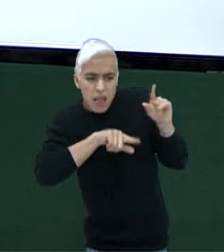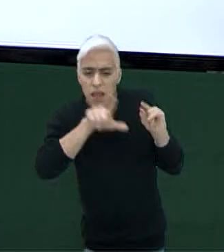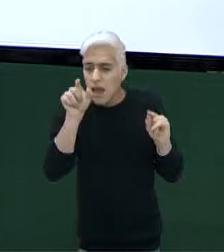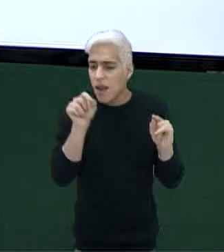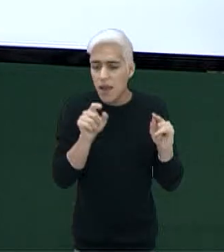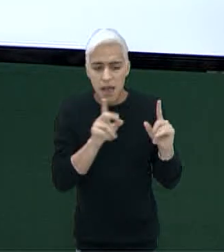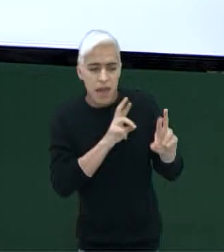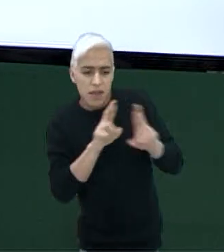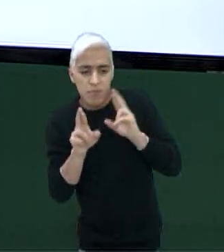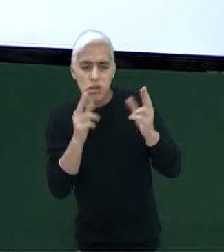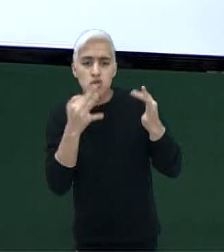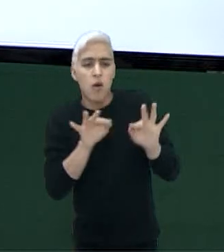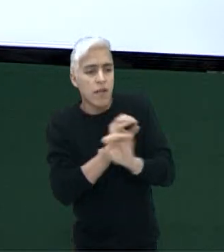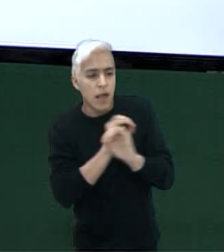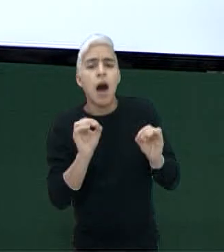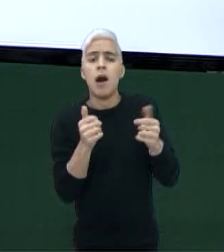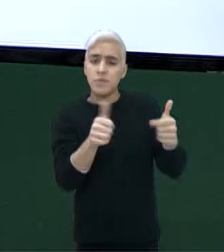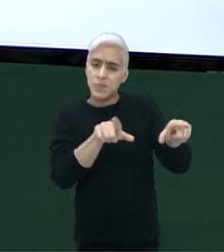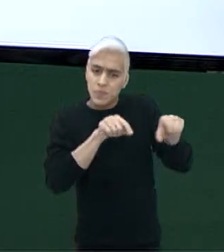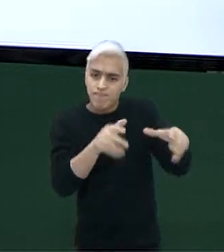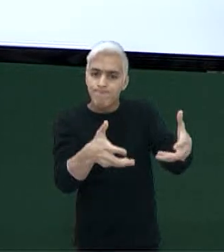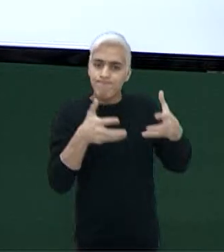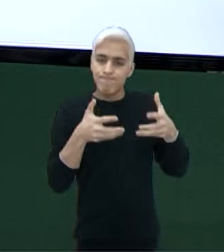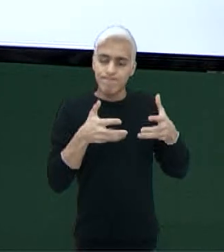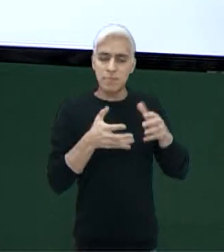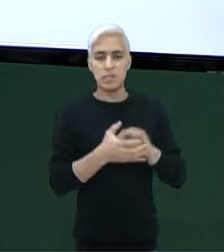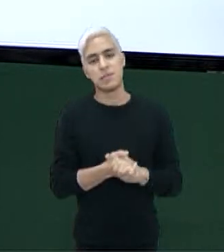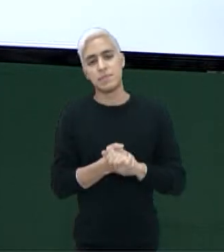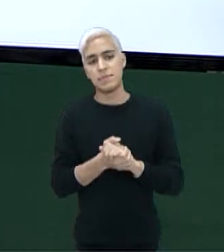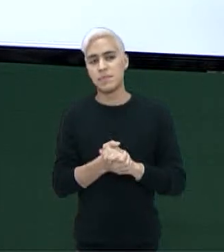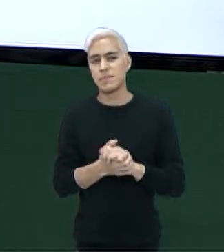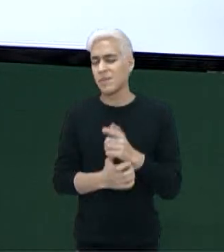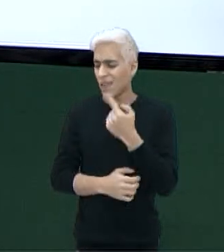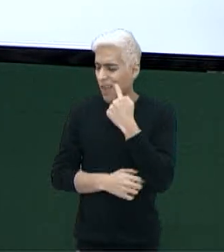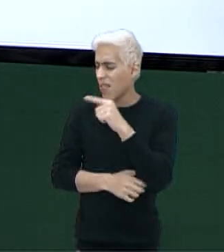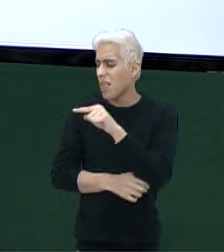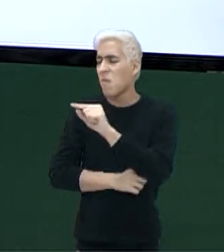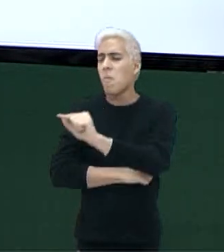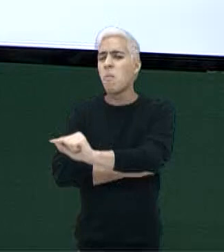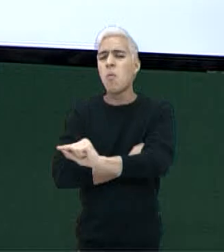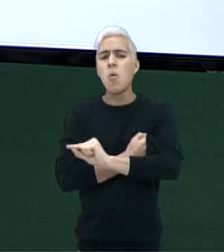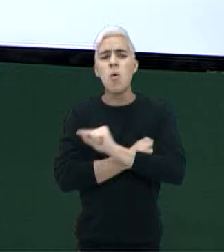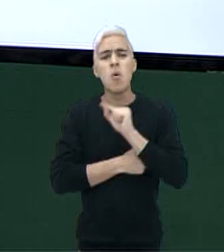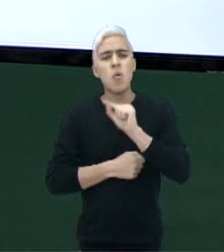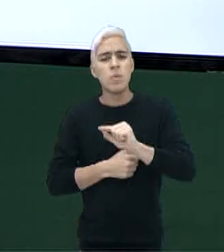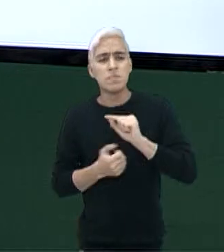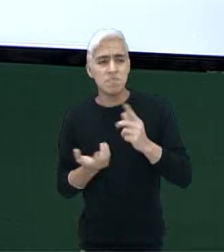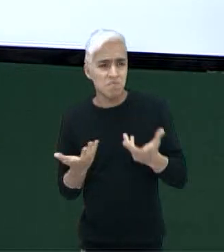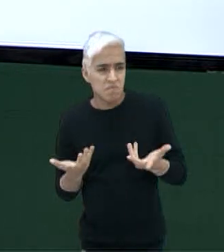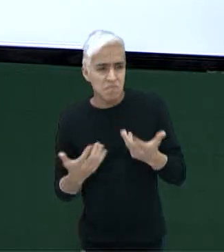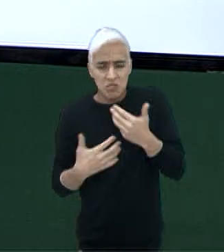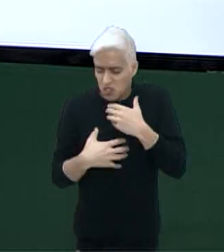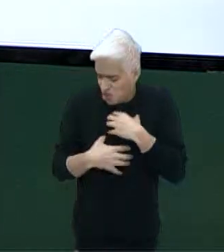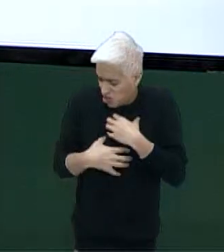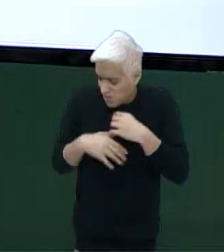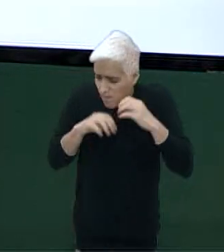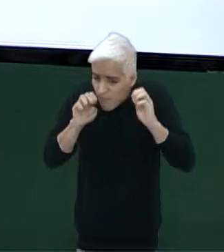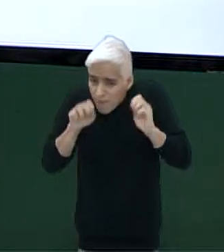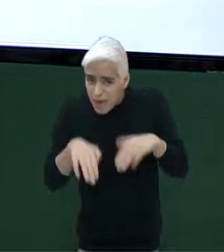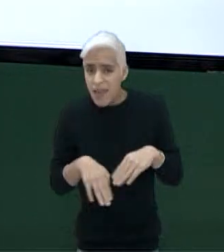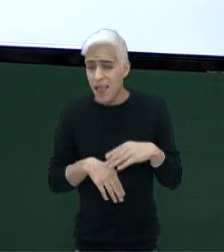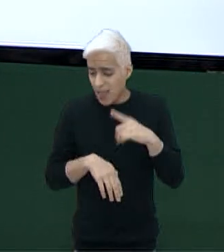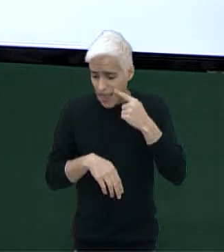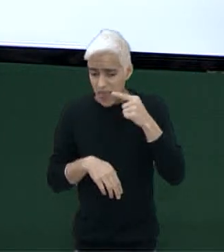que não doem, tá certo? Ok? E esse T aqui, professora, aqui a gente tem, ó, você sentir-se bem.